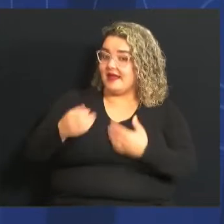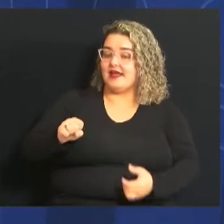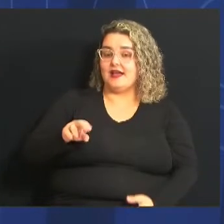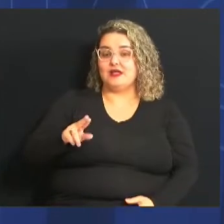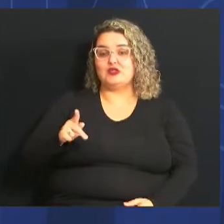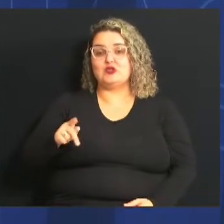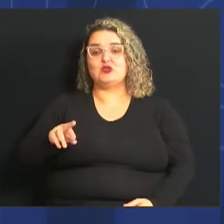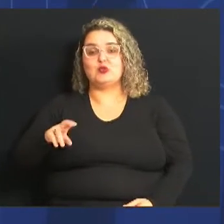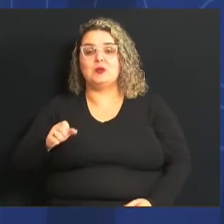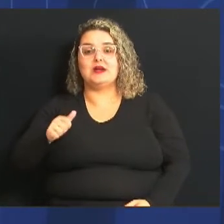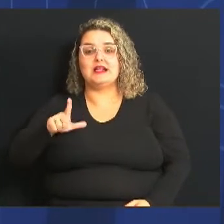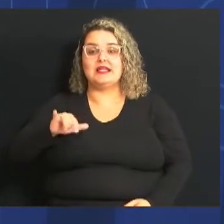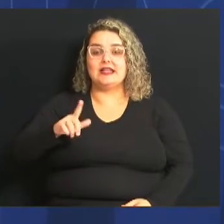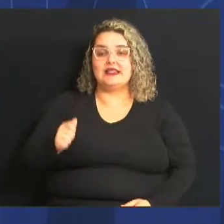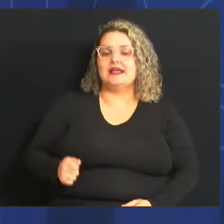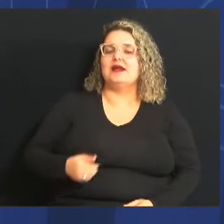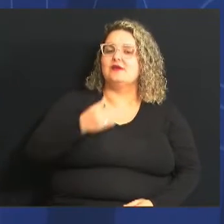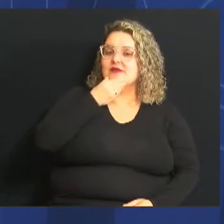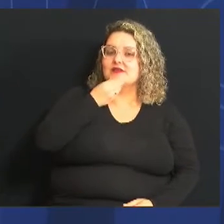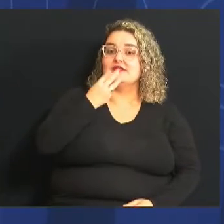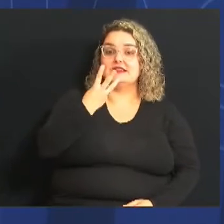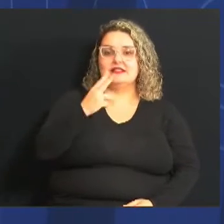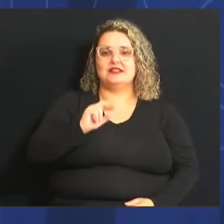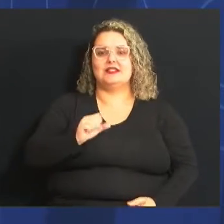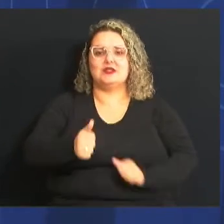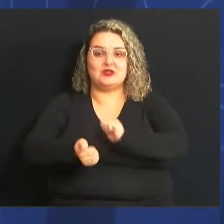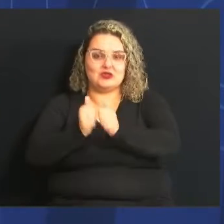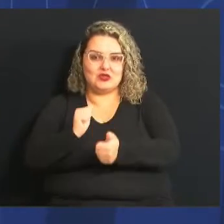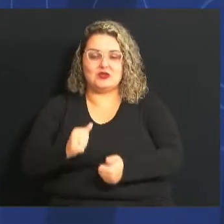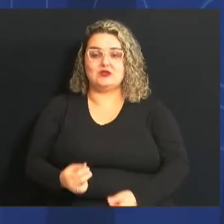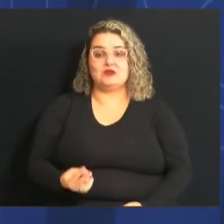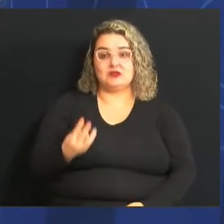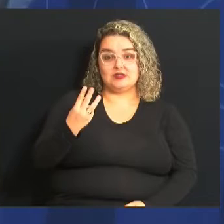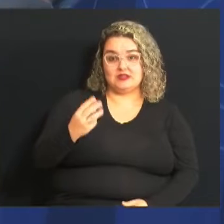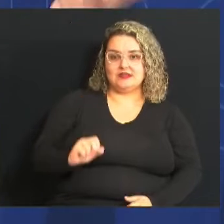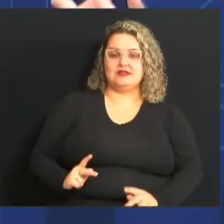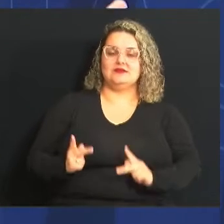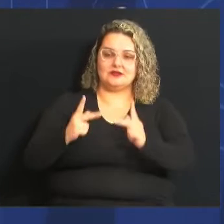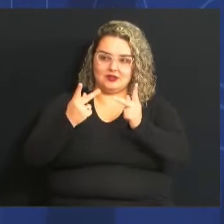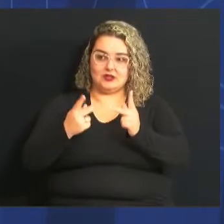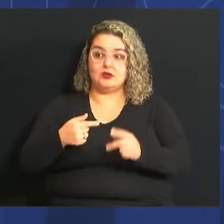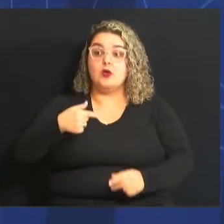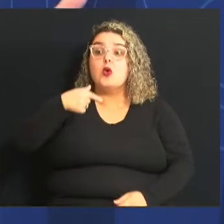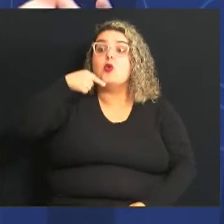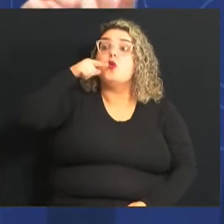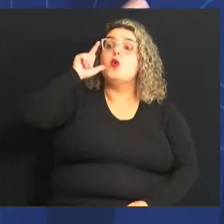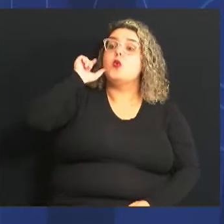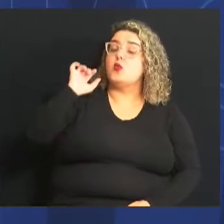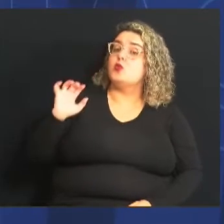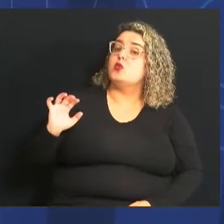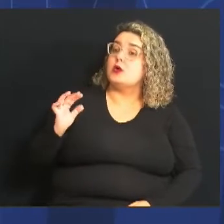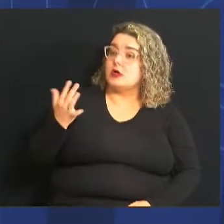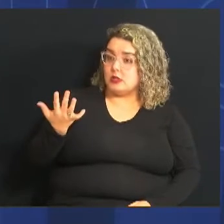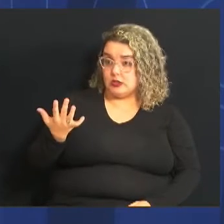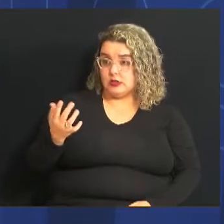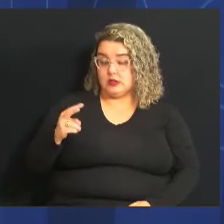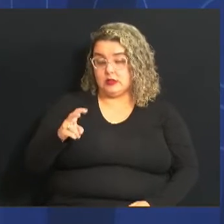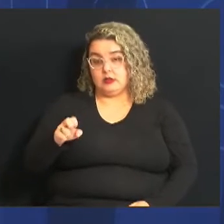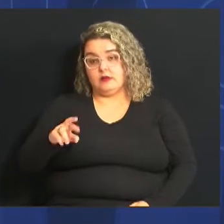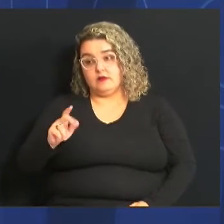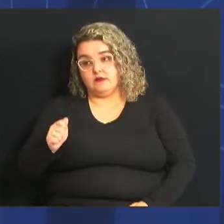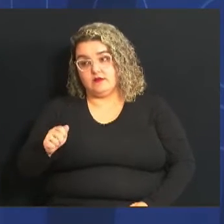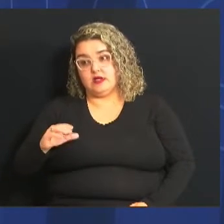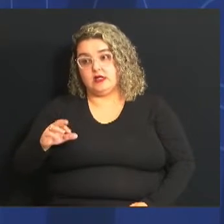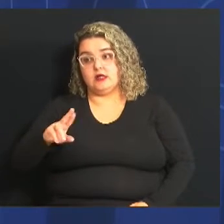de Vôlei em 3 jogos, 2 vitórias. E ontem iria acontecer a partida entre Veracruz Basquete